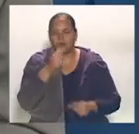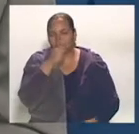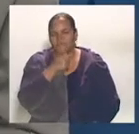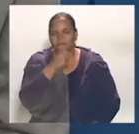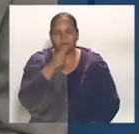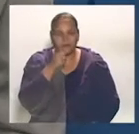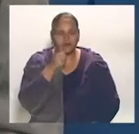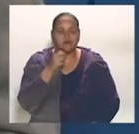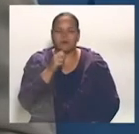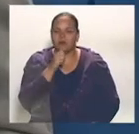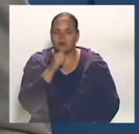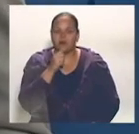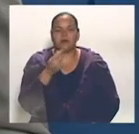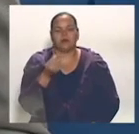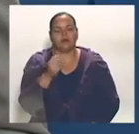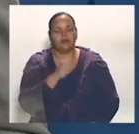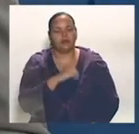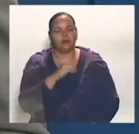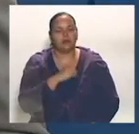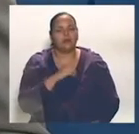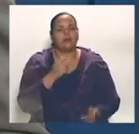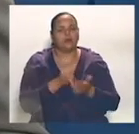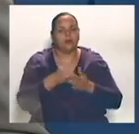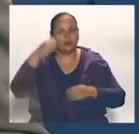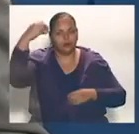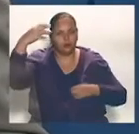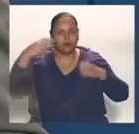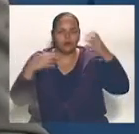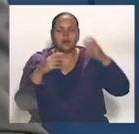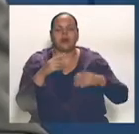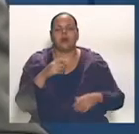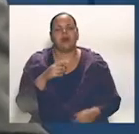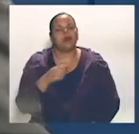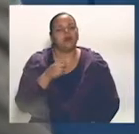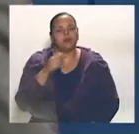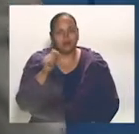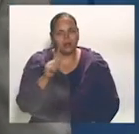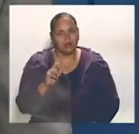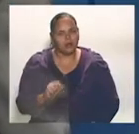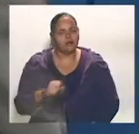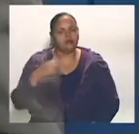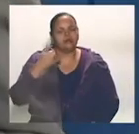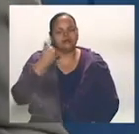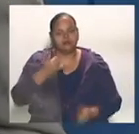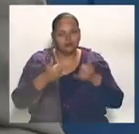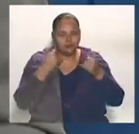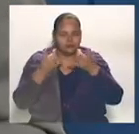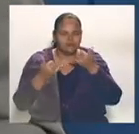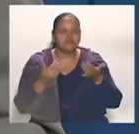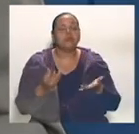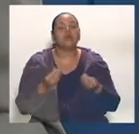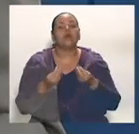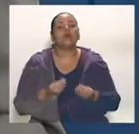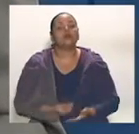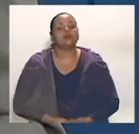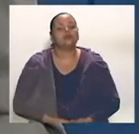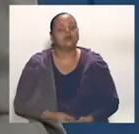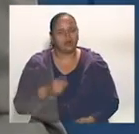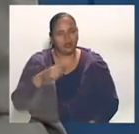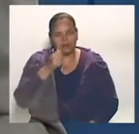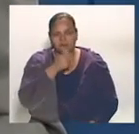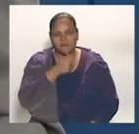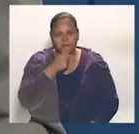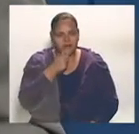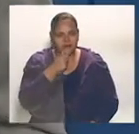para um cargo de sacrifício sem ser remunerado, tem que pagar luz, gás, telefone, condomínio, alimentação, e é um cargo de sacrifício. Como é que isso pode ser um